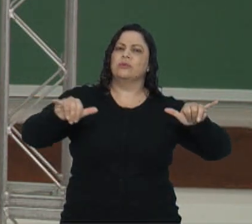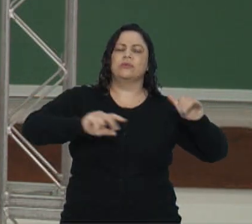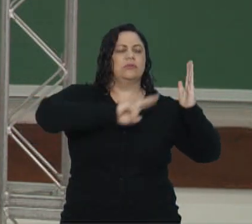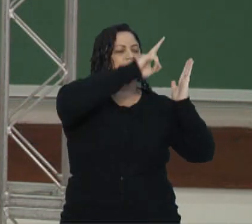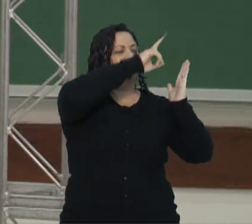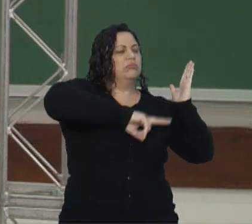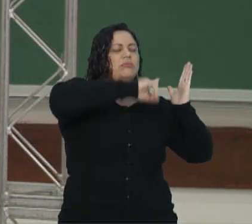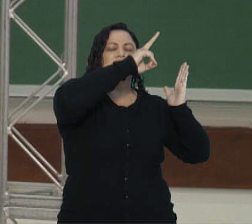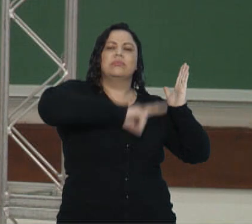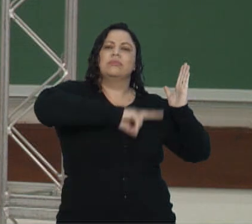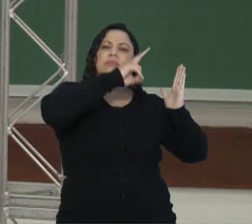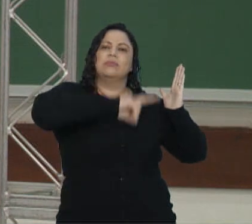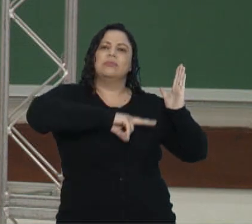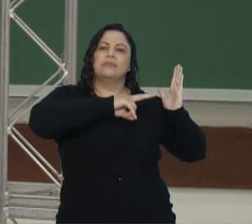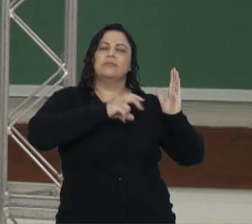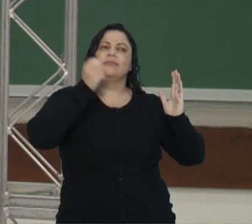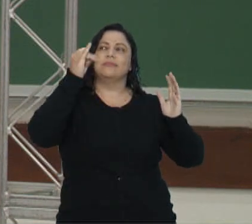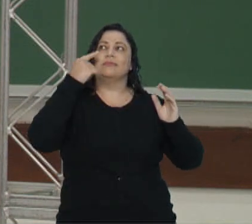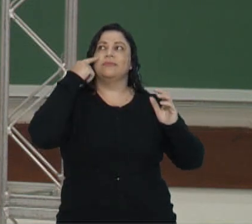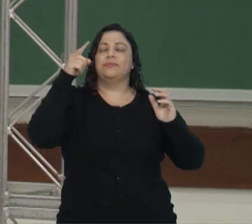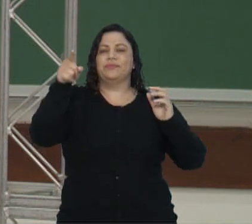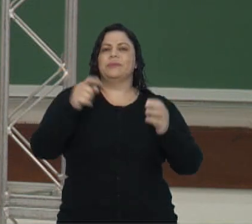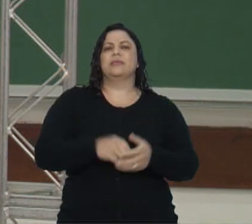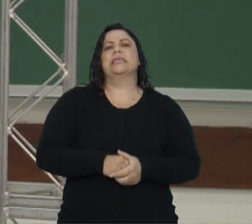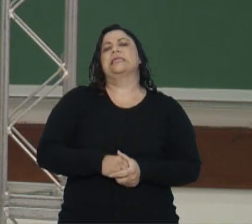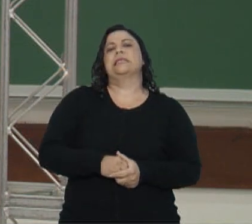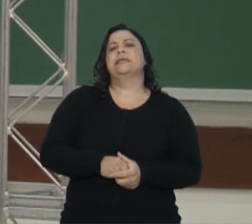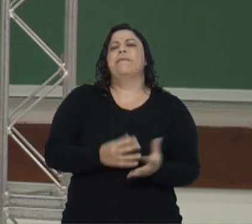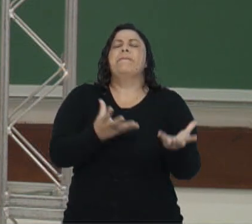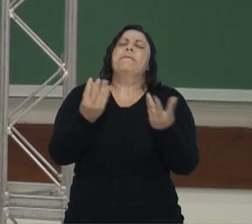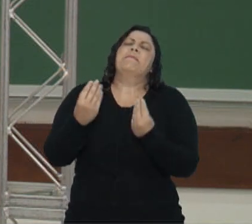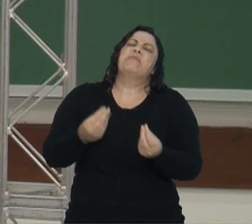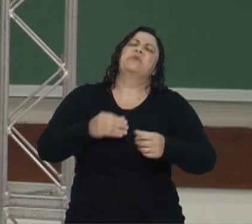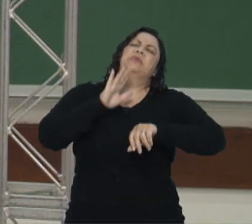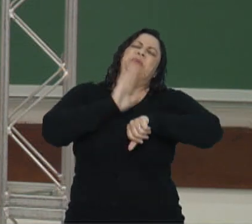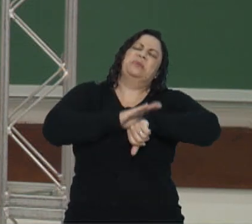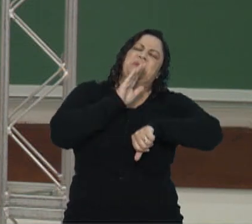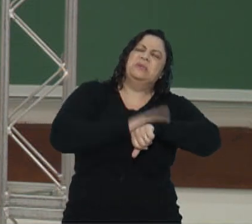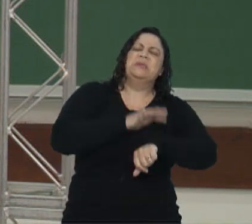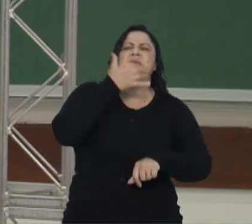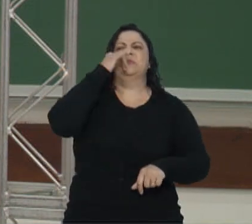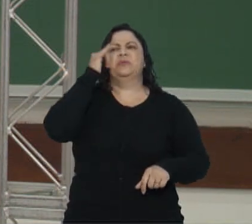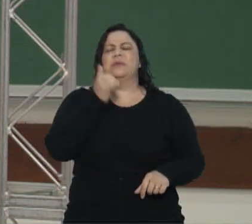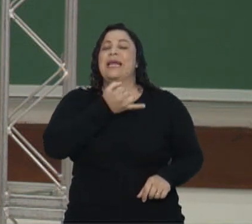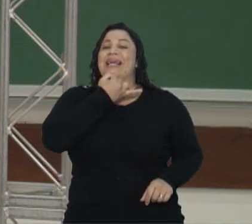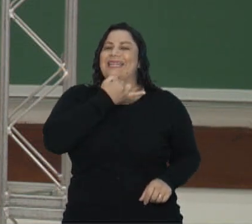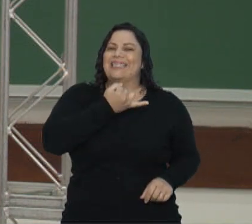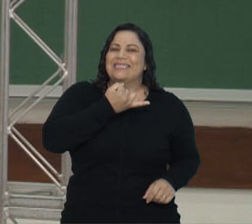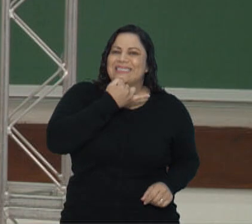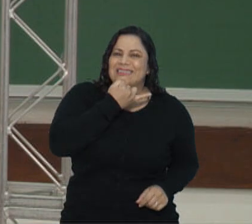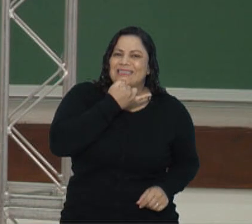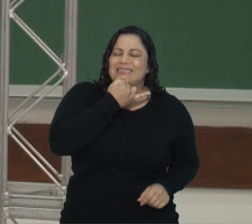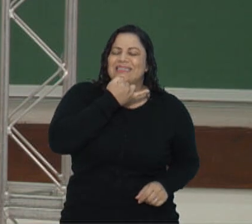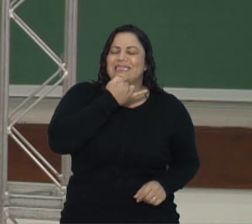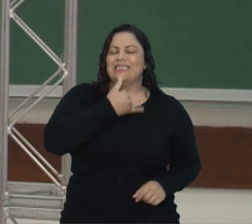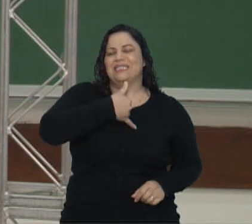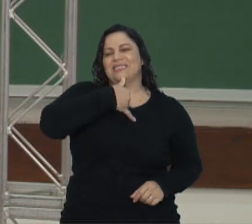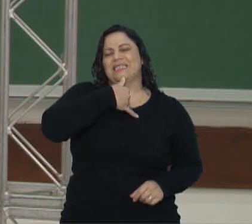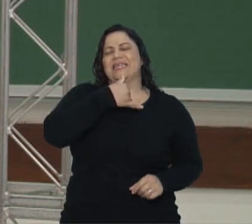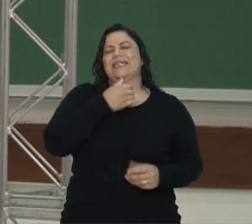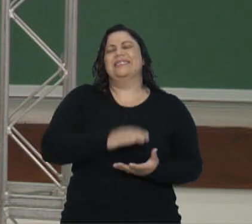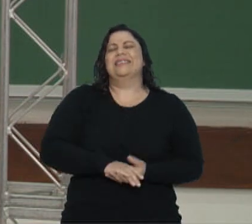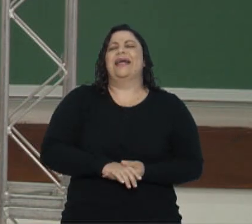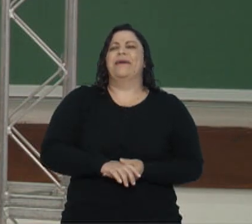quem fica muito tempo no celular é o quê? Ele fica um pouquinho mais triste, depressivo, etc., né? É isso que a notícia trouxe para